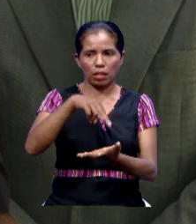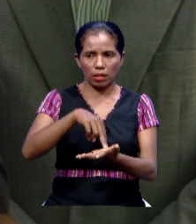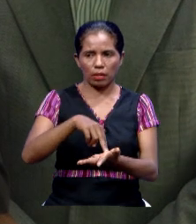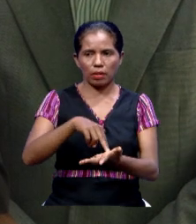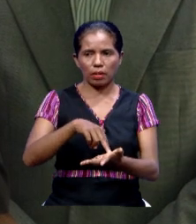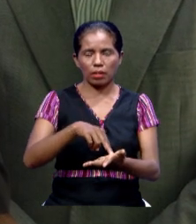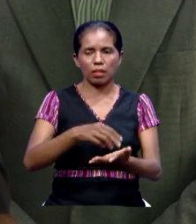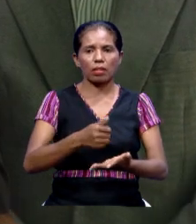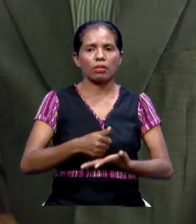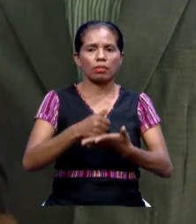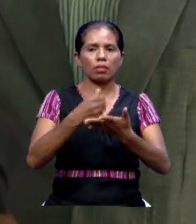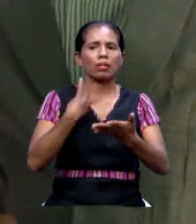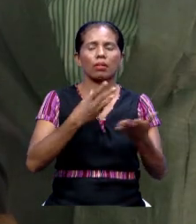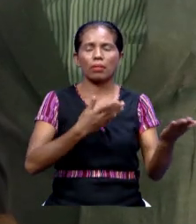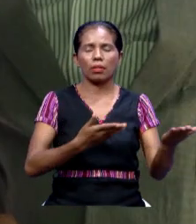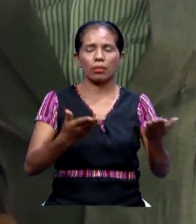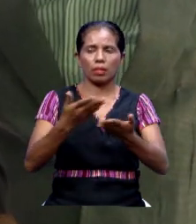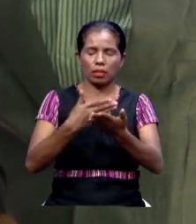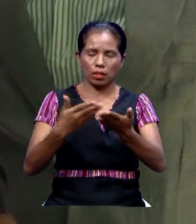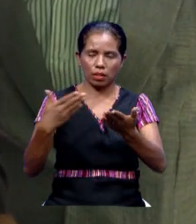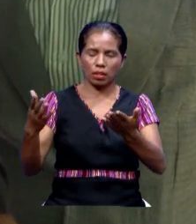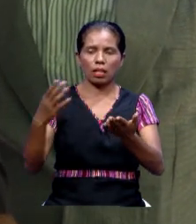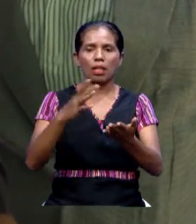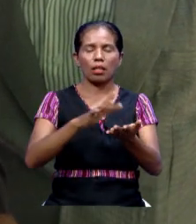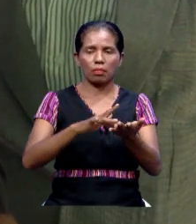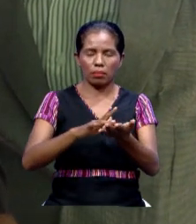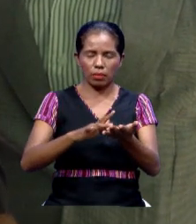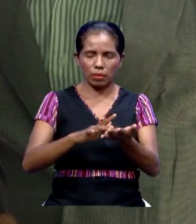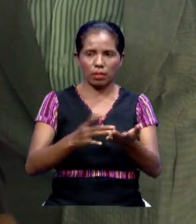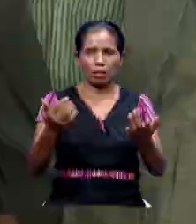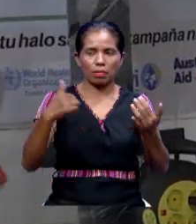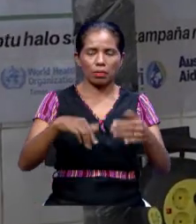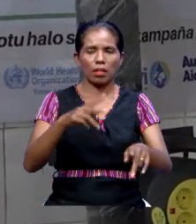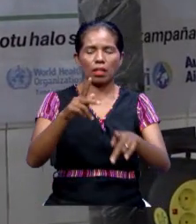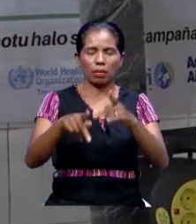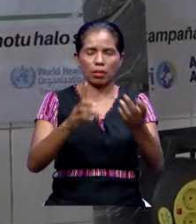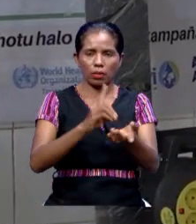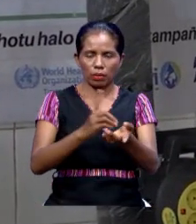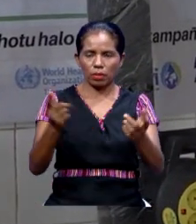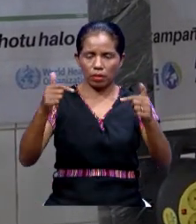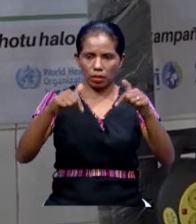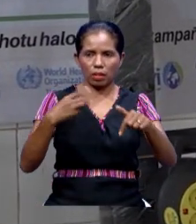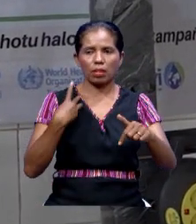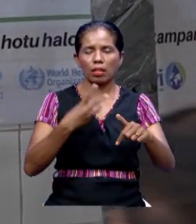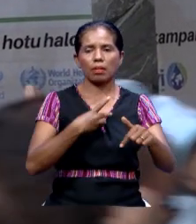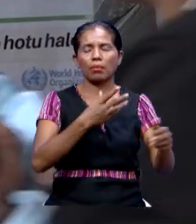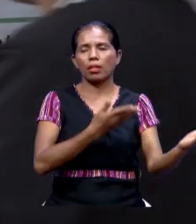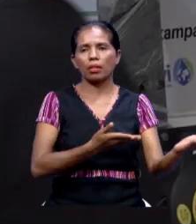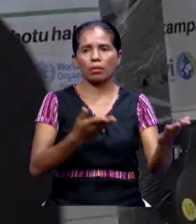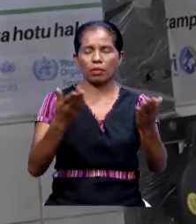Itahari fasilidade, ami lori equipamentos médicos, ami lori ai moro mai, ami lori profissional de saúde mai, ami lori pessoal